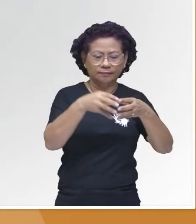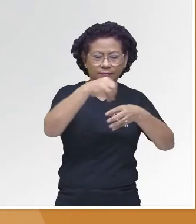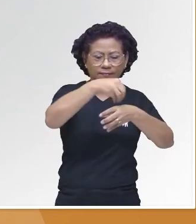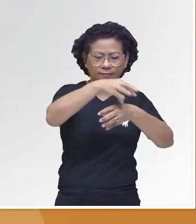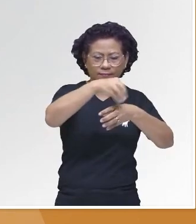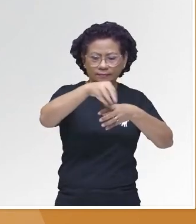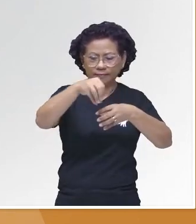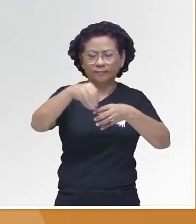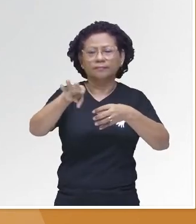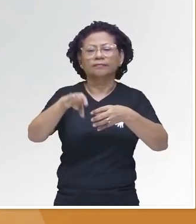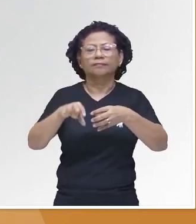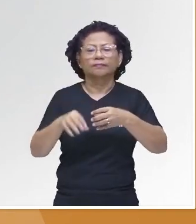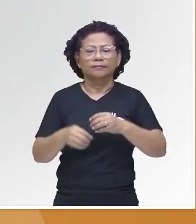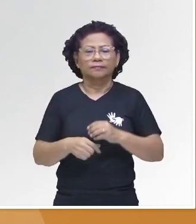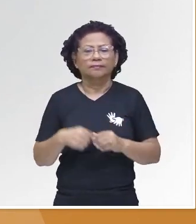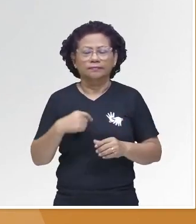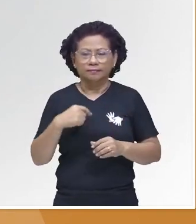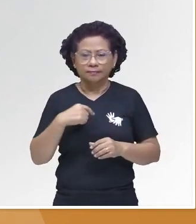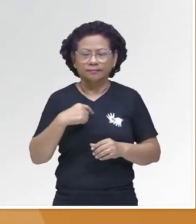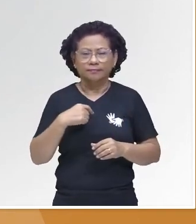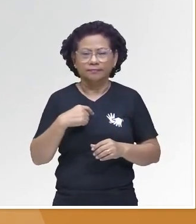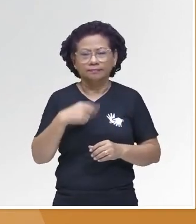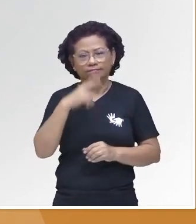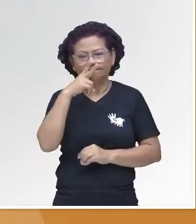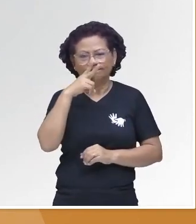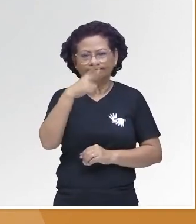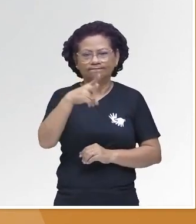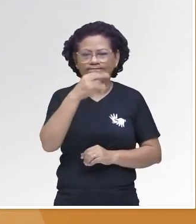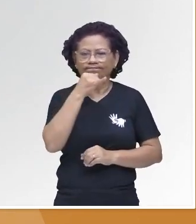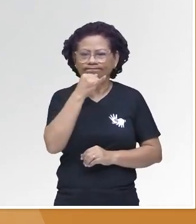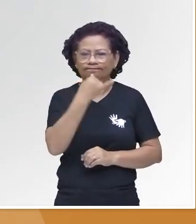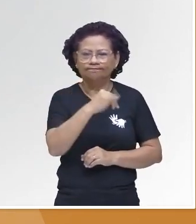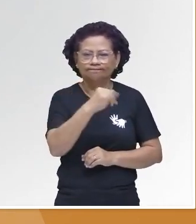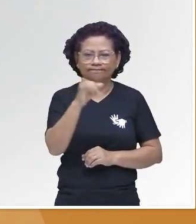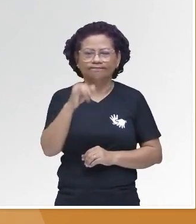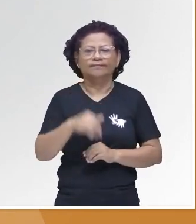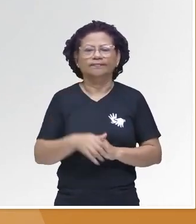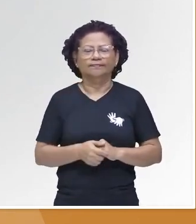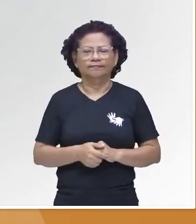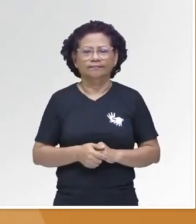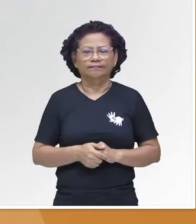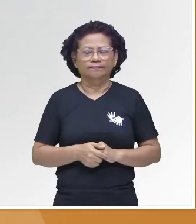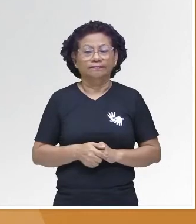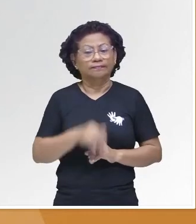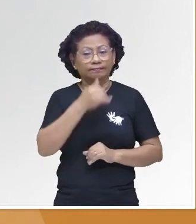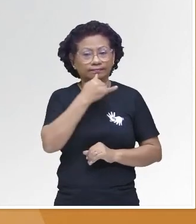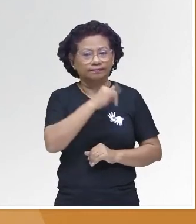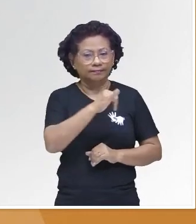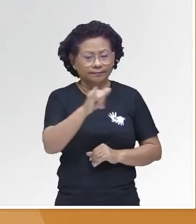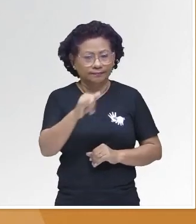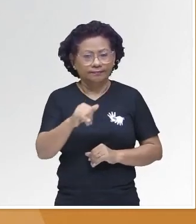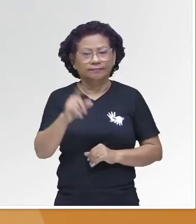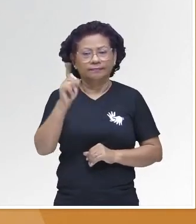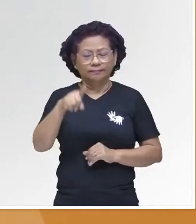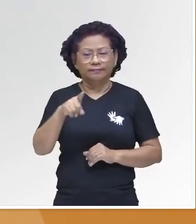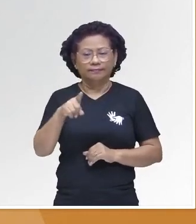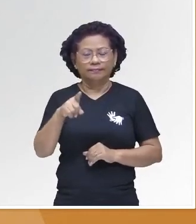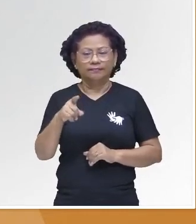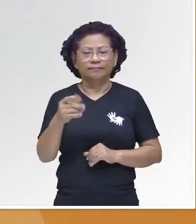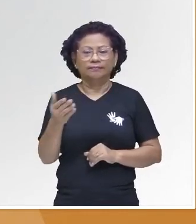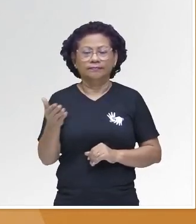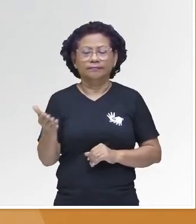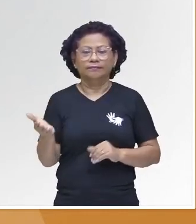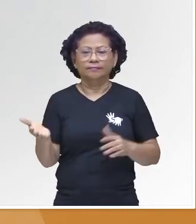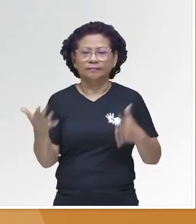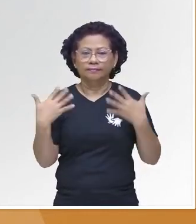uma liberação muito grande de energia, como você pode ver aqui na imagem. Essa energia, no caso, é o calor. E é esse